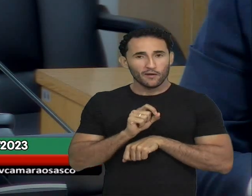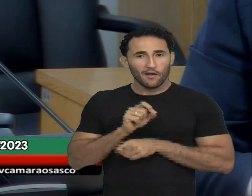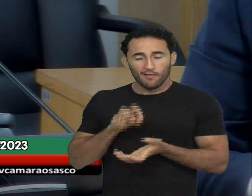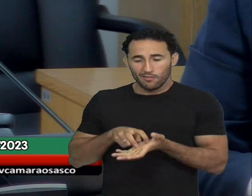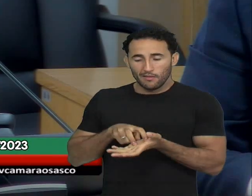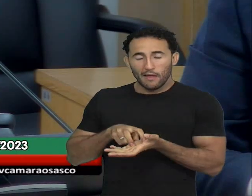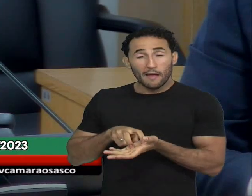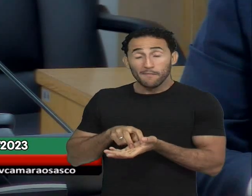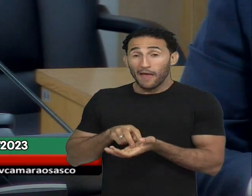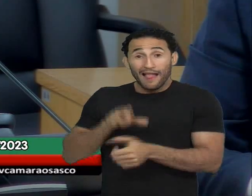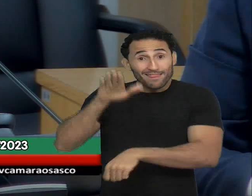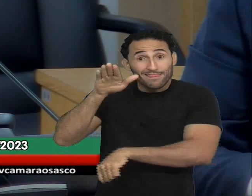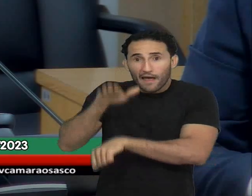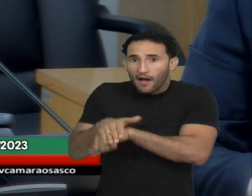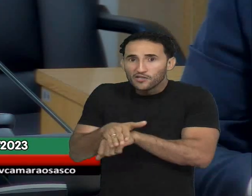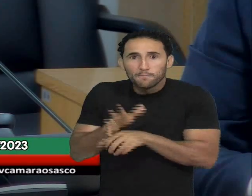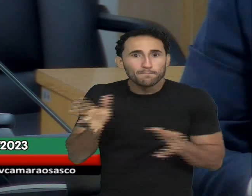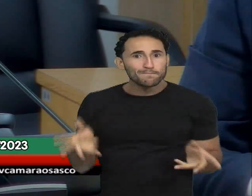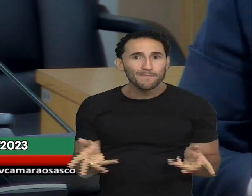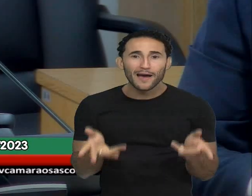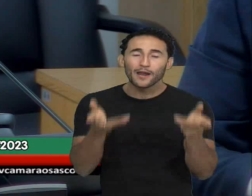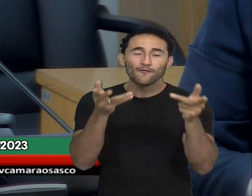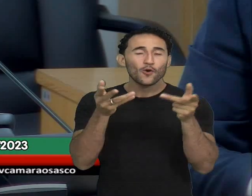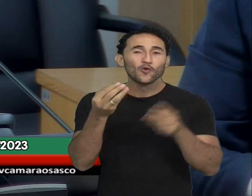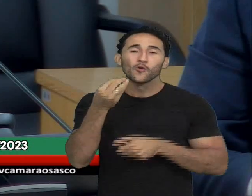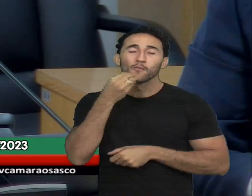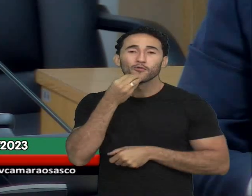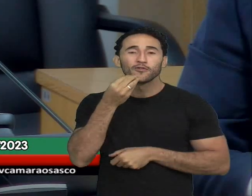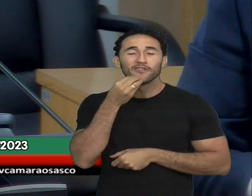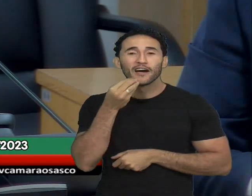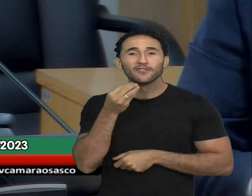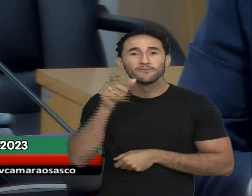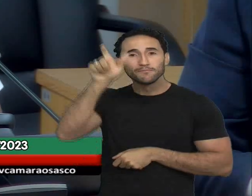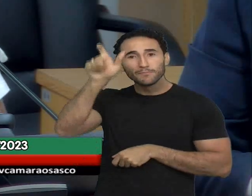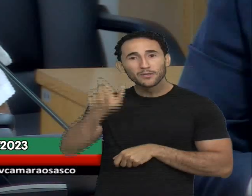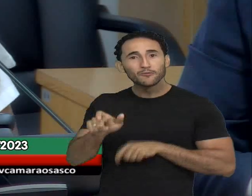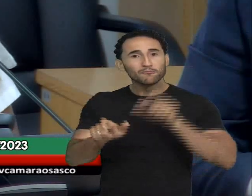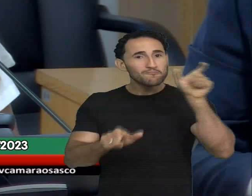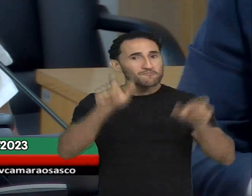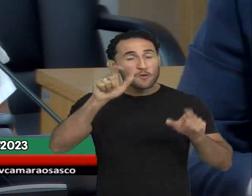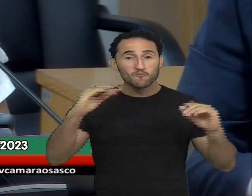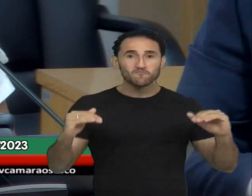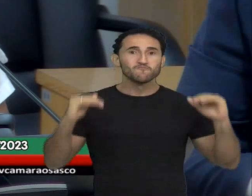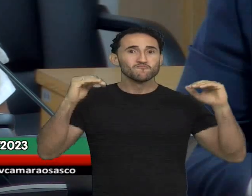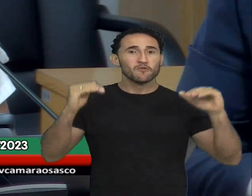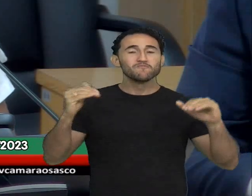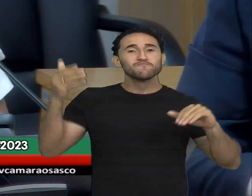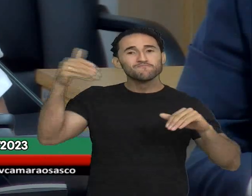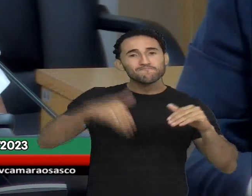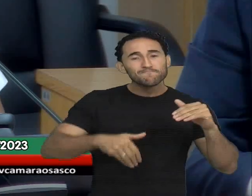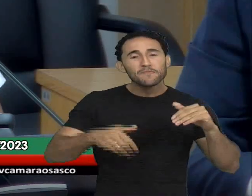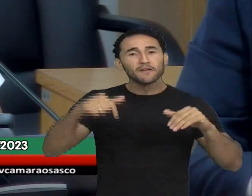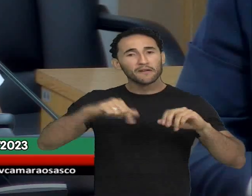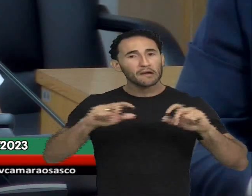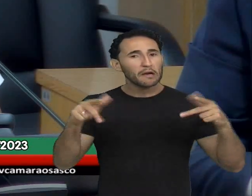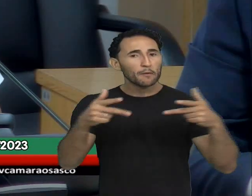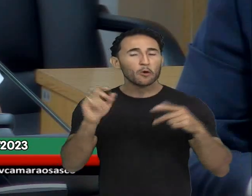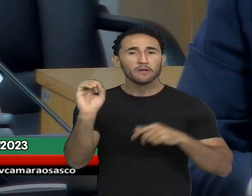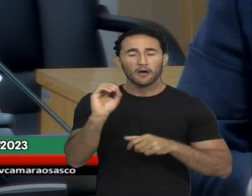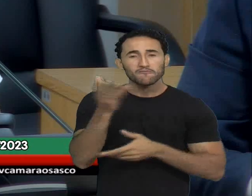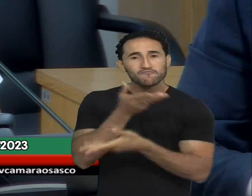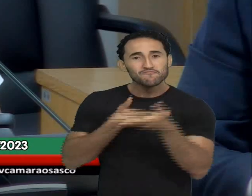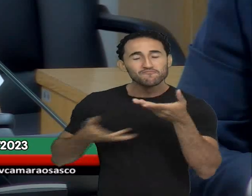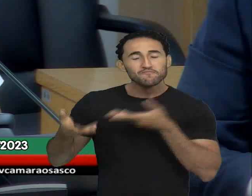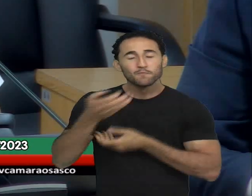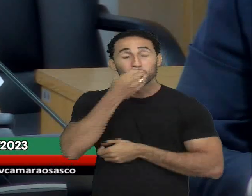assim brilhante de poder receber vocês aqui na Câmara de Osasco. Você